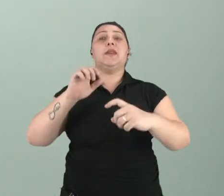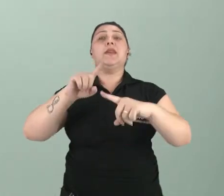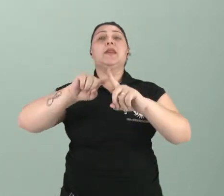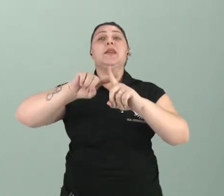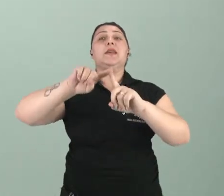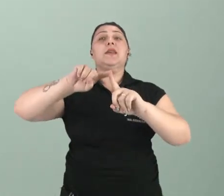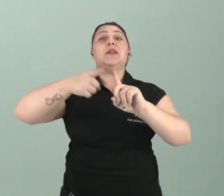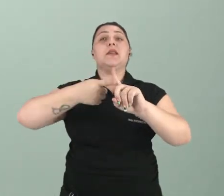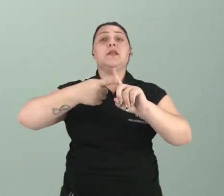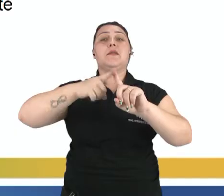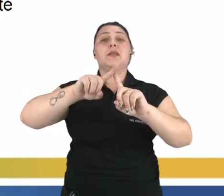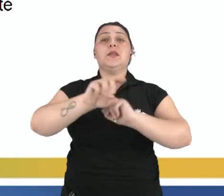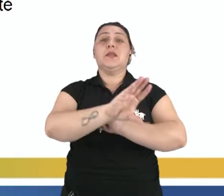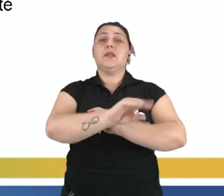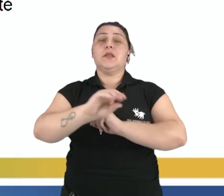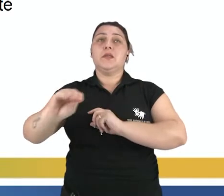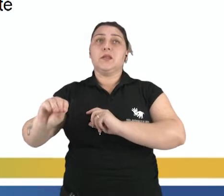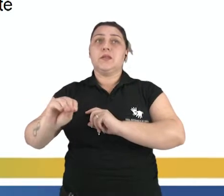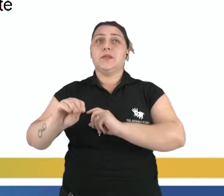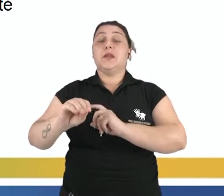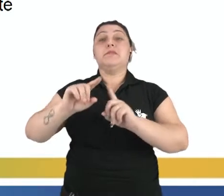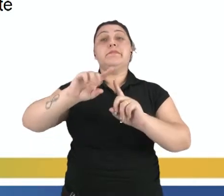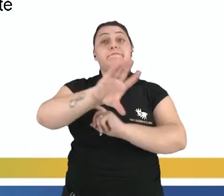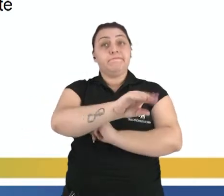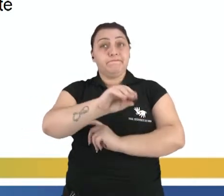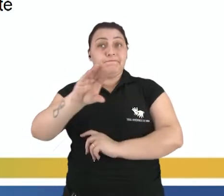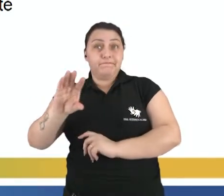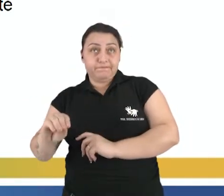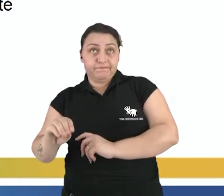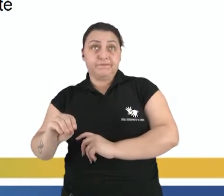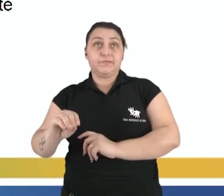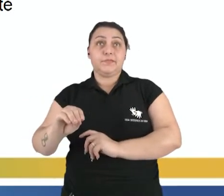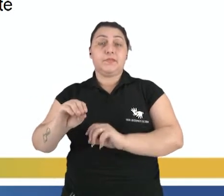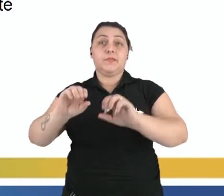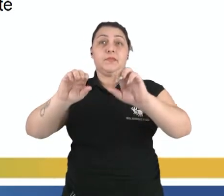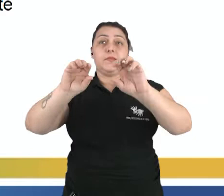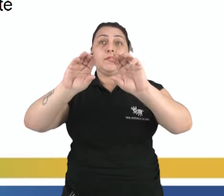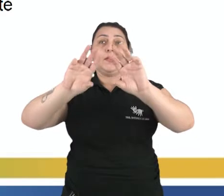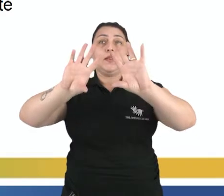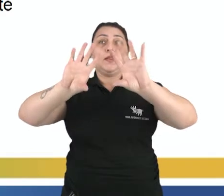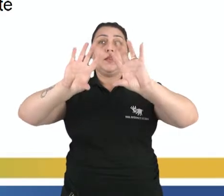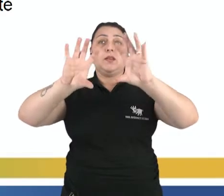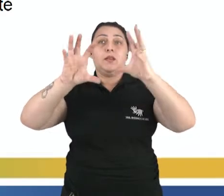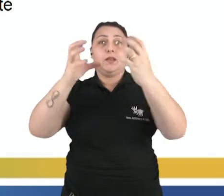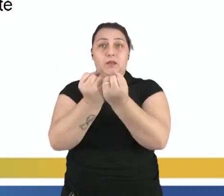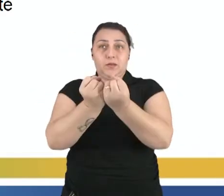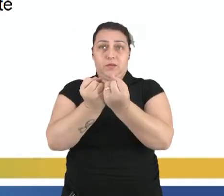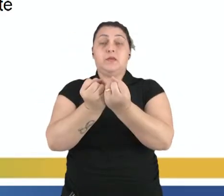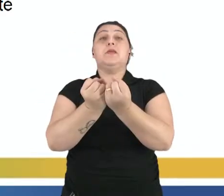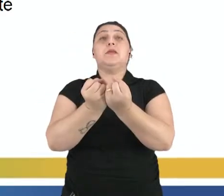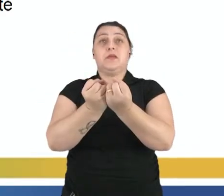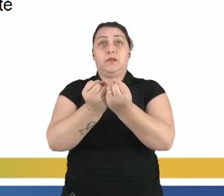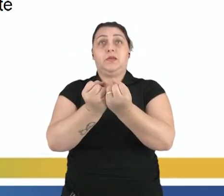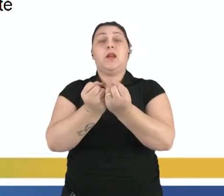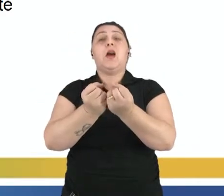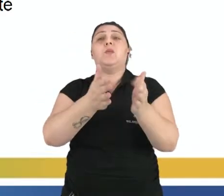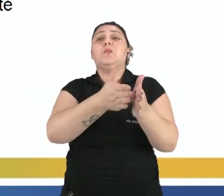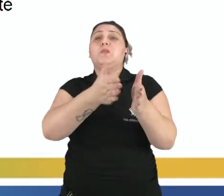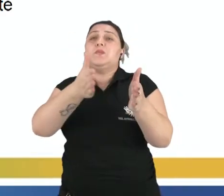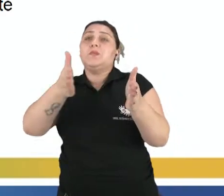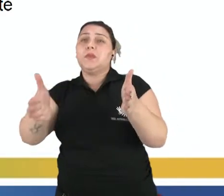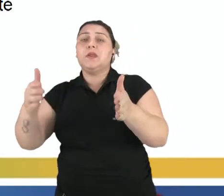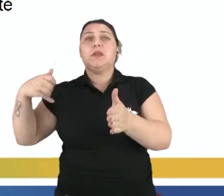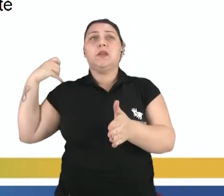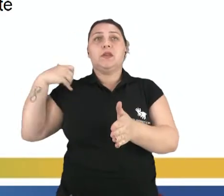na adolescência. Bom, a adolescência, segundo a Organização Mundial de Saúde, ela corresponde ao período